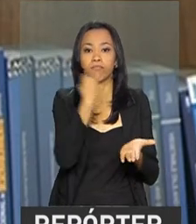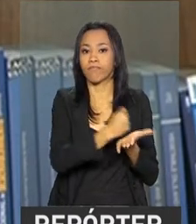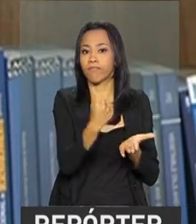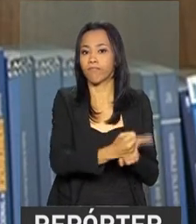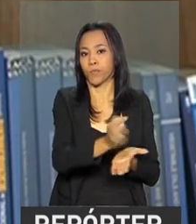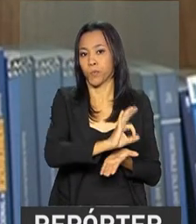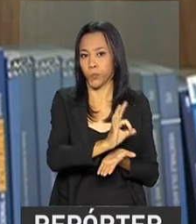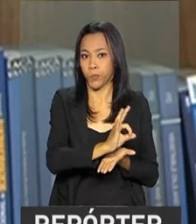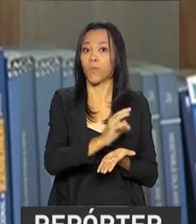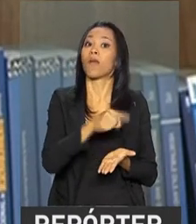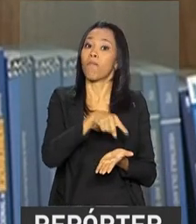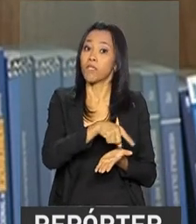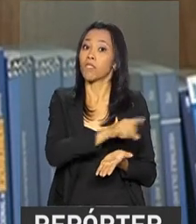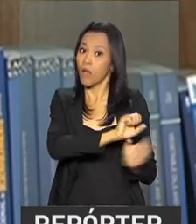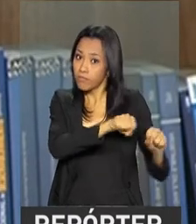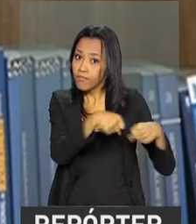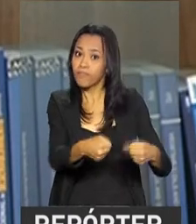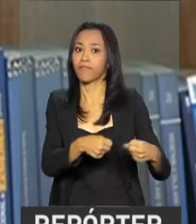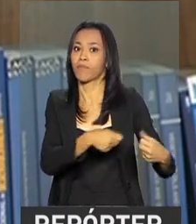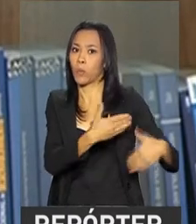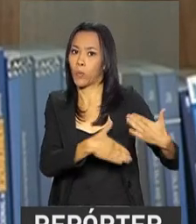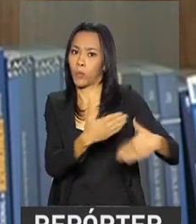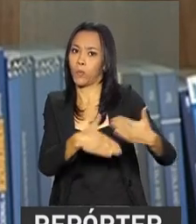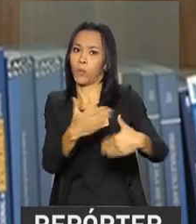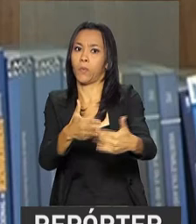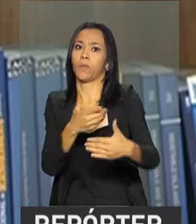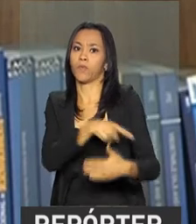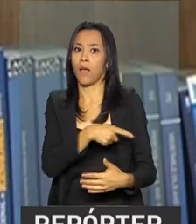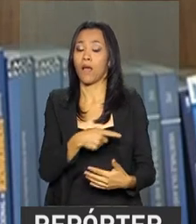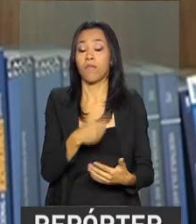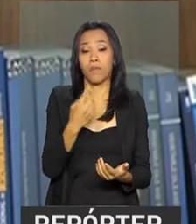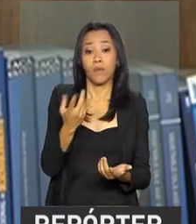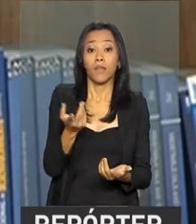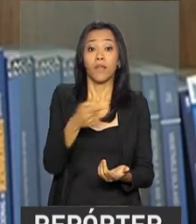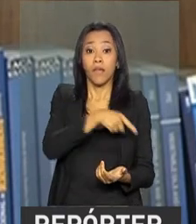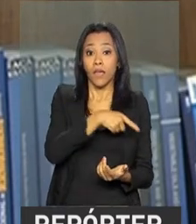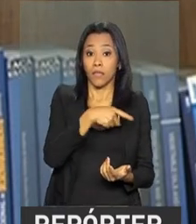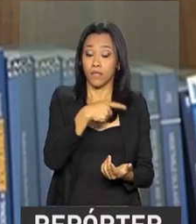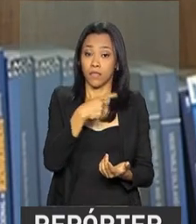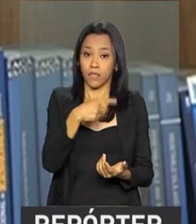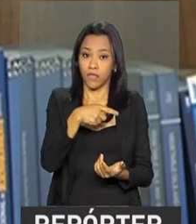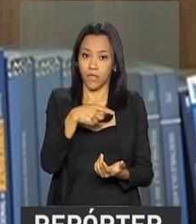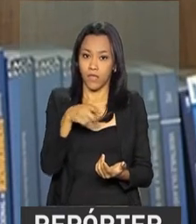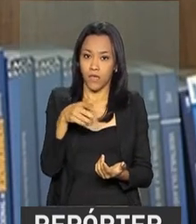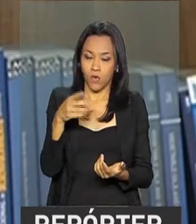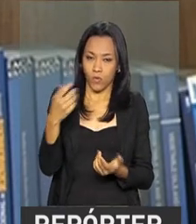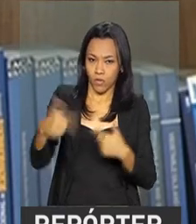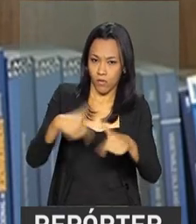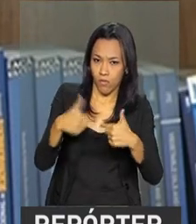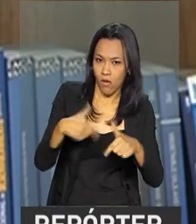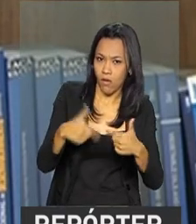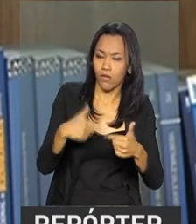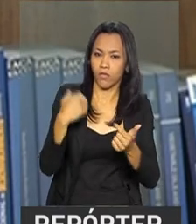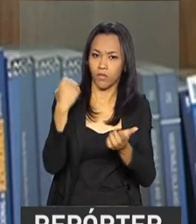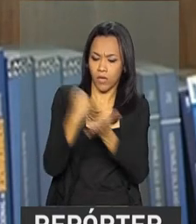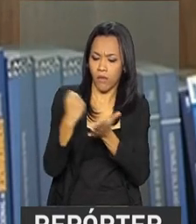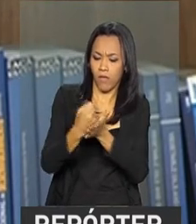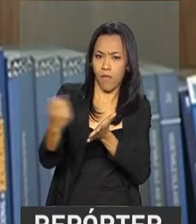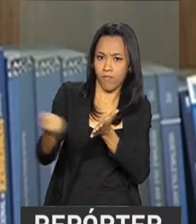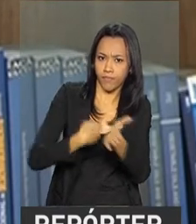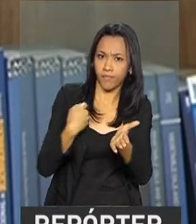recuperação no emprego formal a verdade um formal vem apresentando queda cada vez